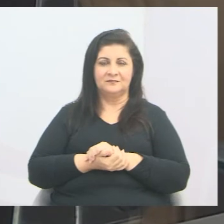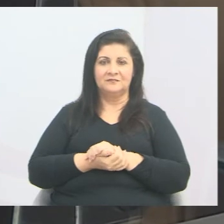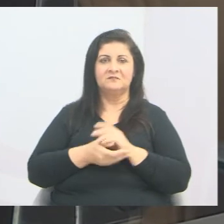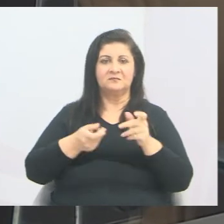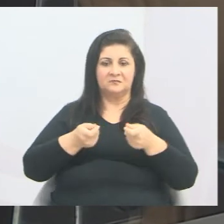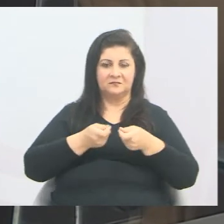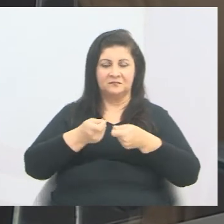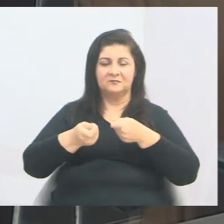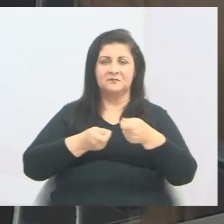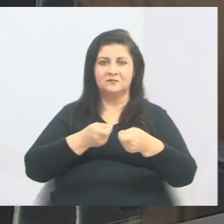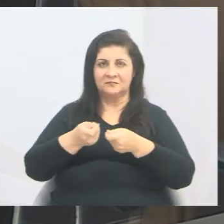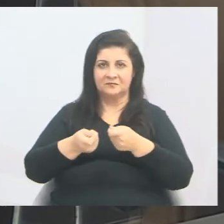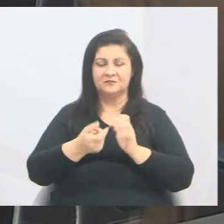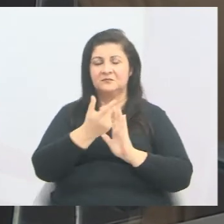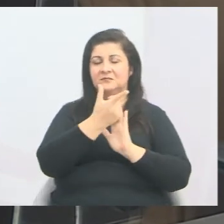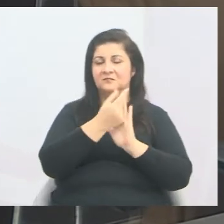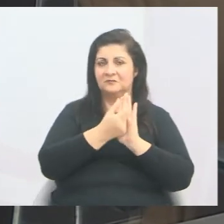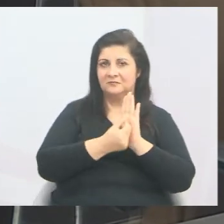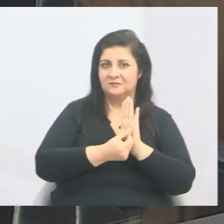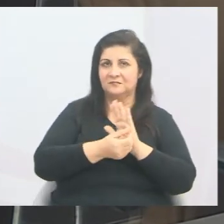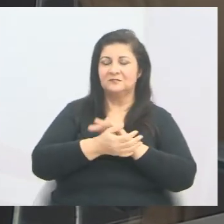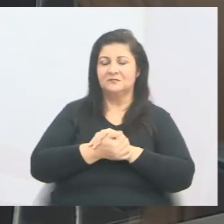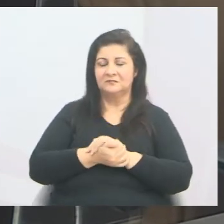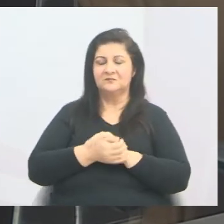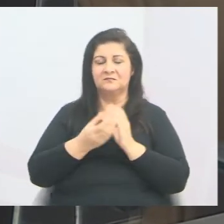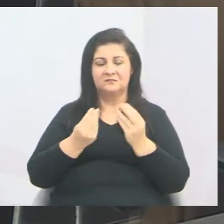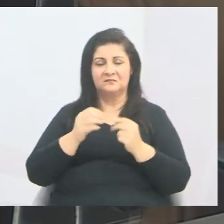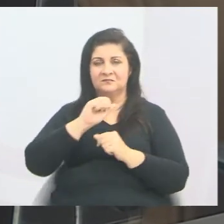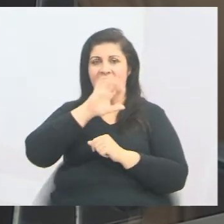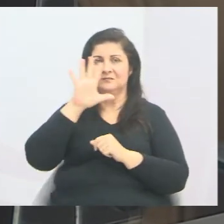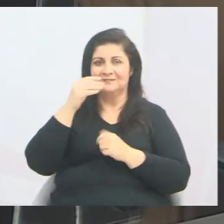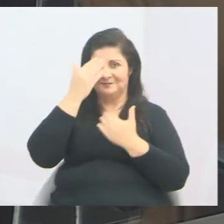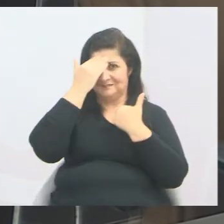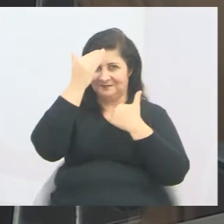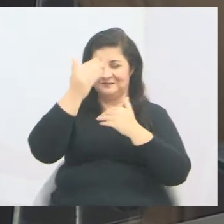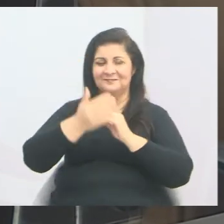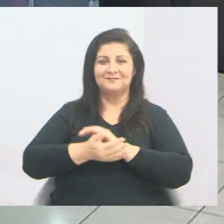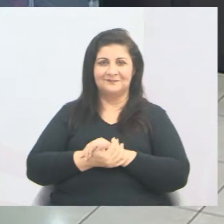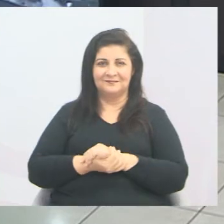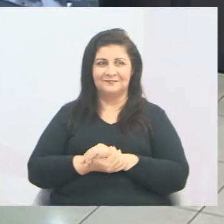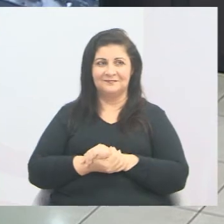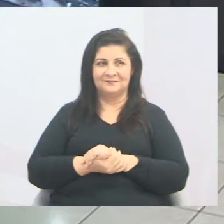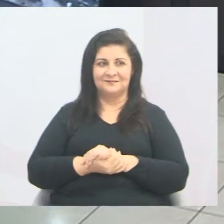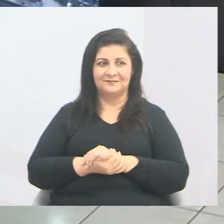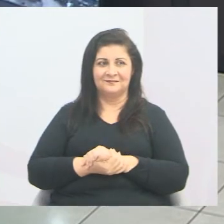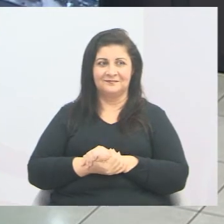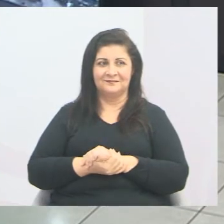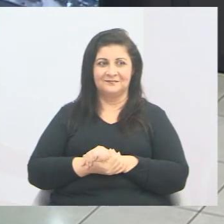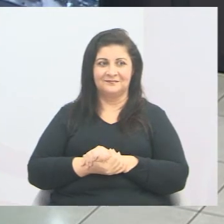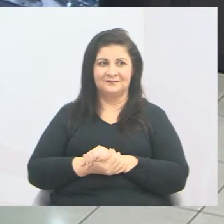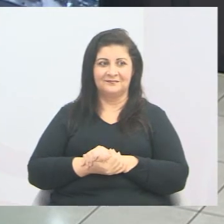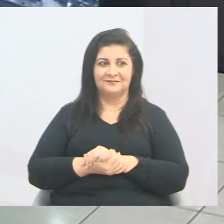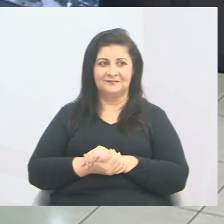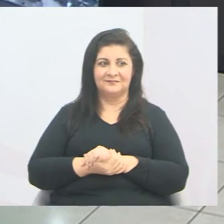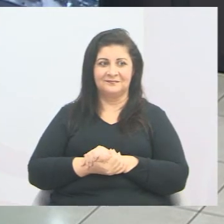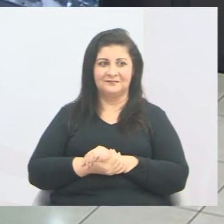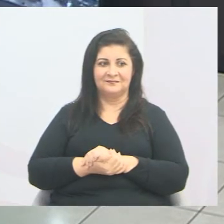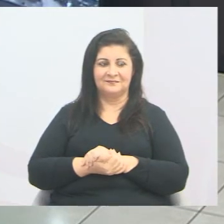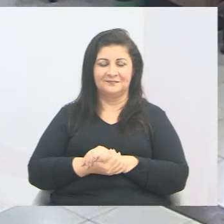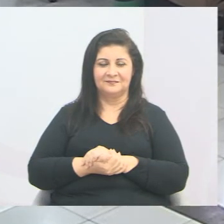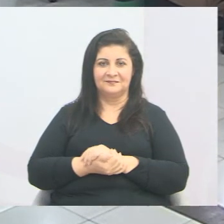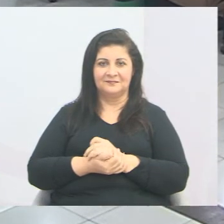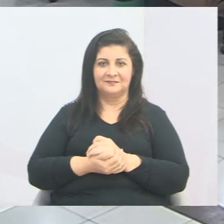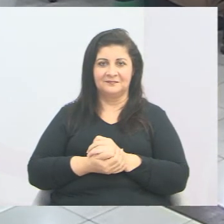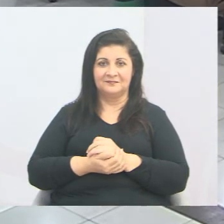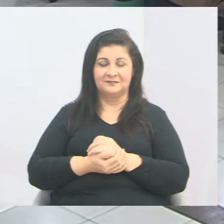gestão e finanças, com muita clareza. Muito obrigada, viu? Até, Maria Amélia, complementando,